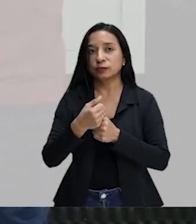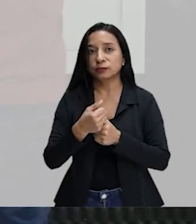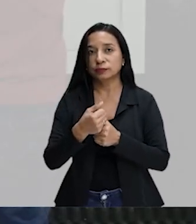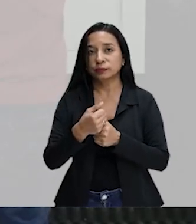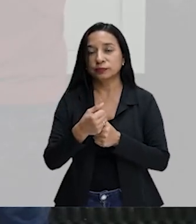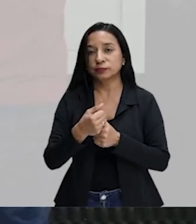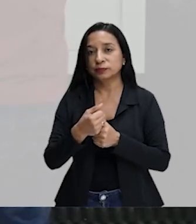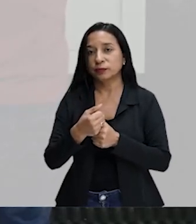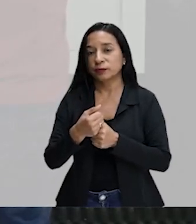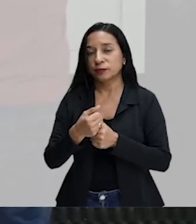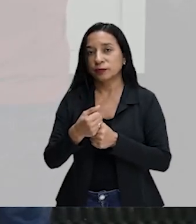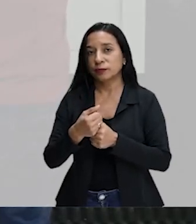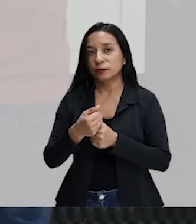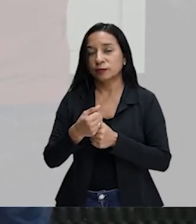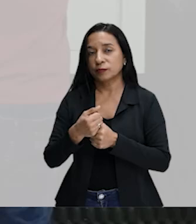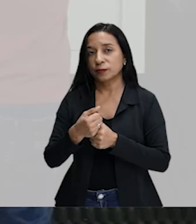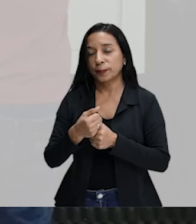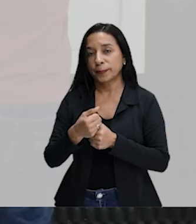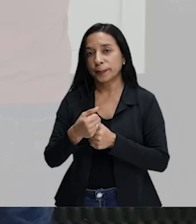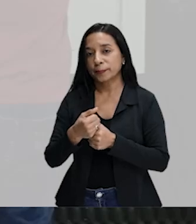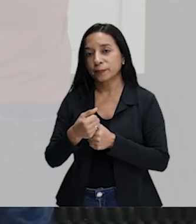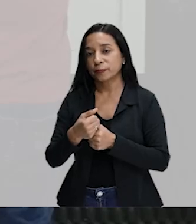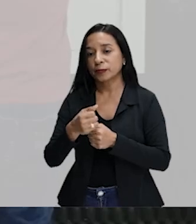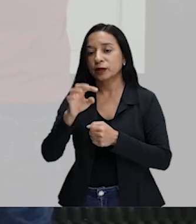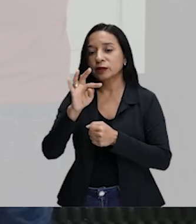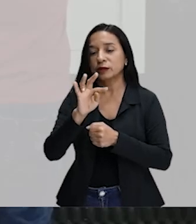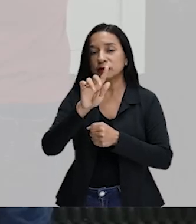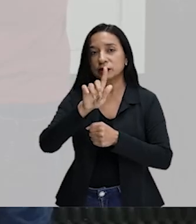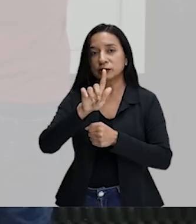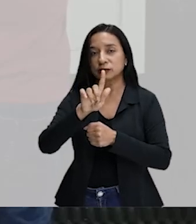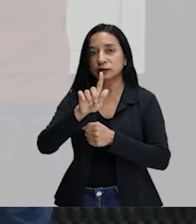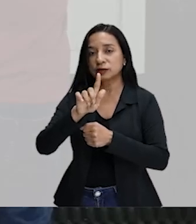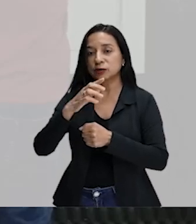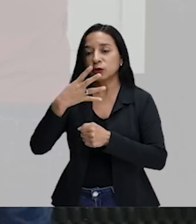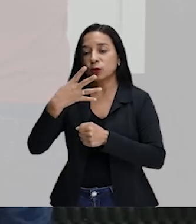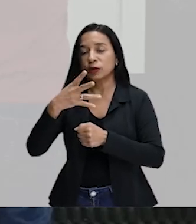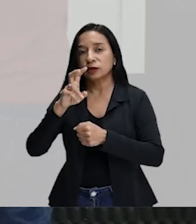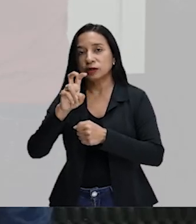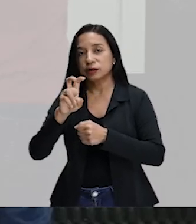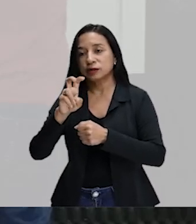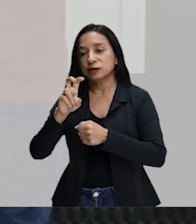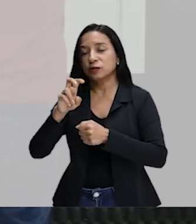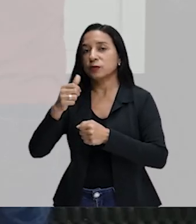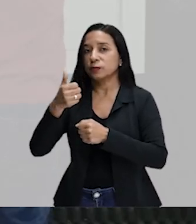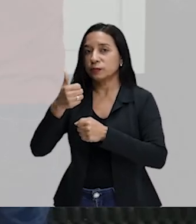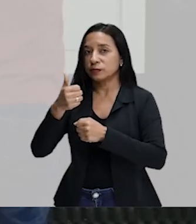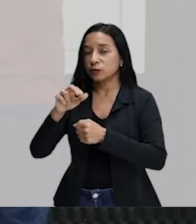1. A tangente de 30 é raiz de 3 sobre 3.